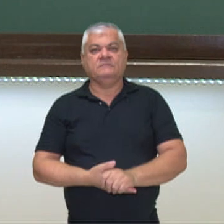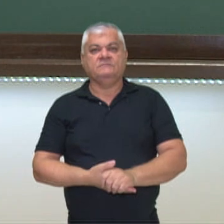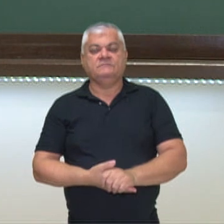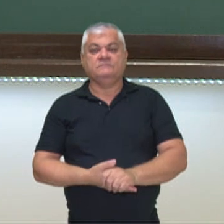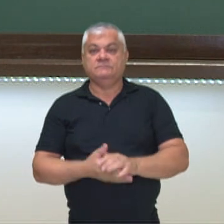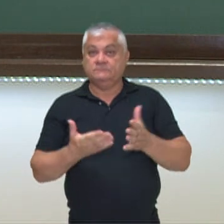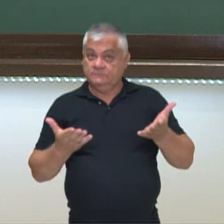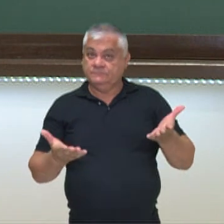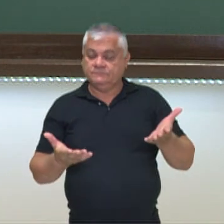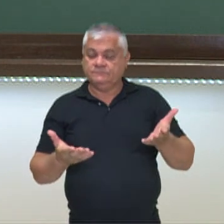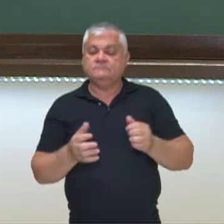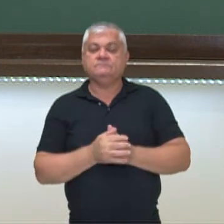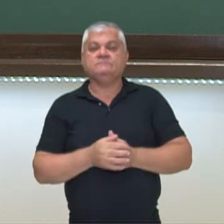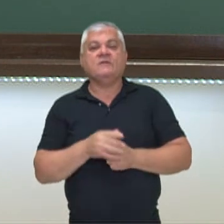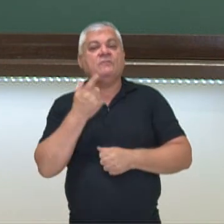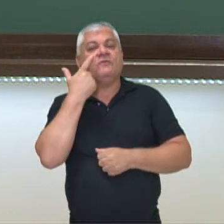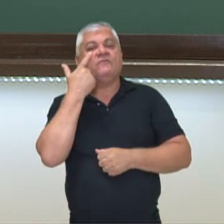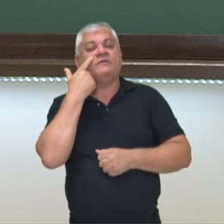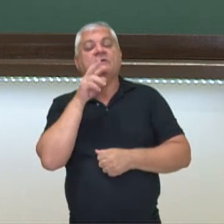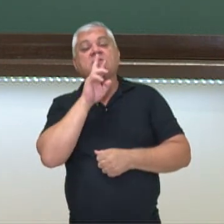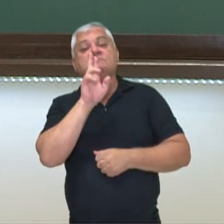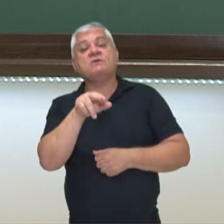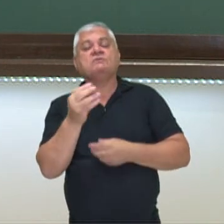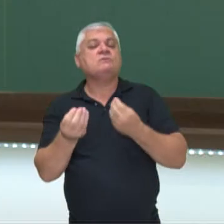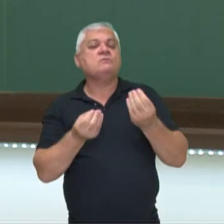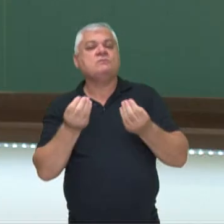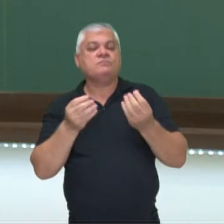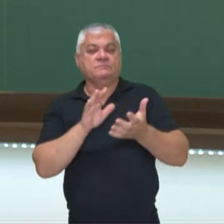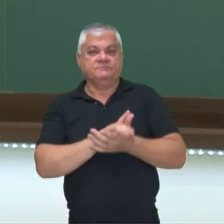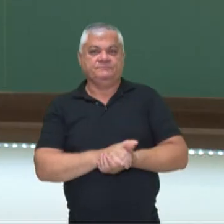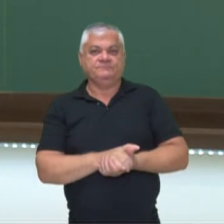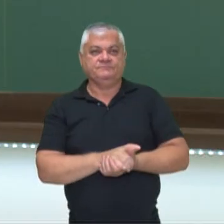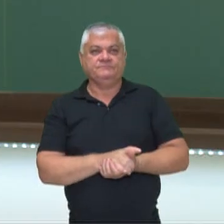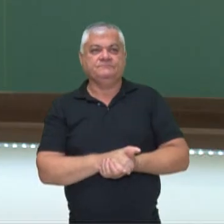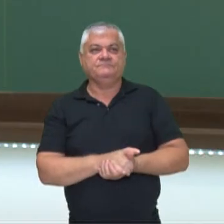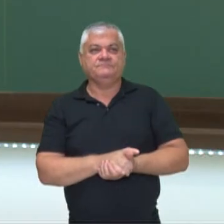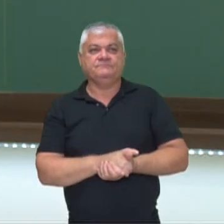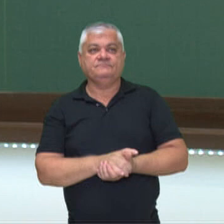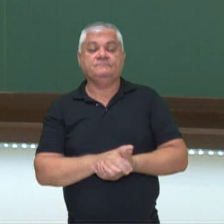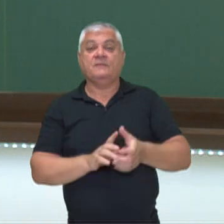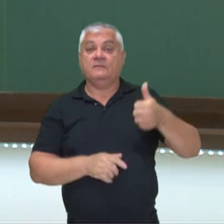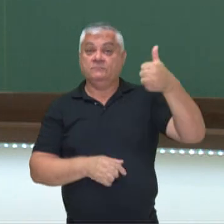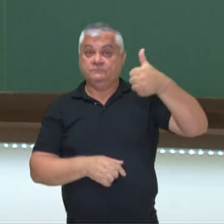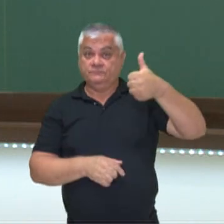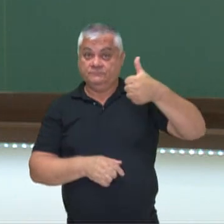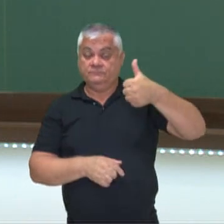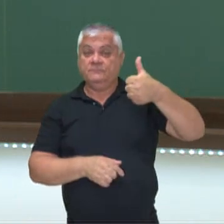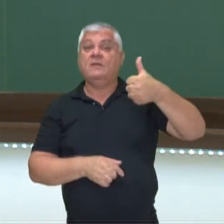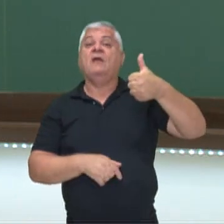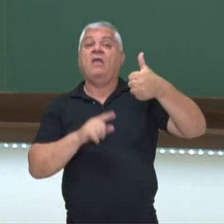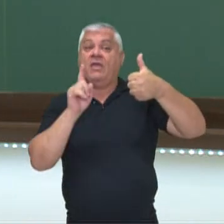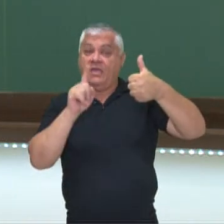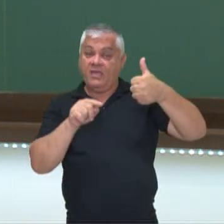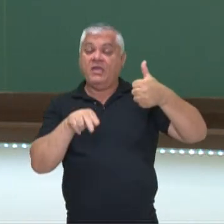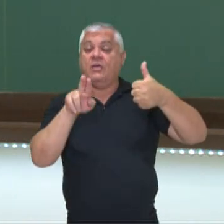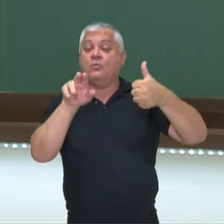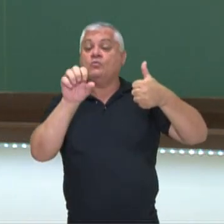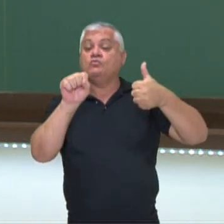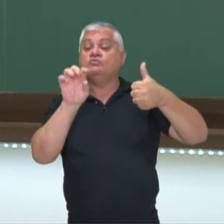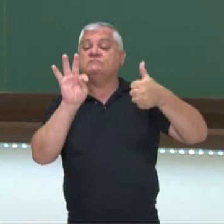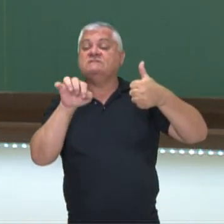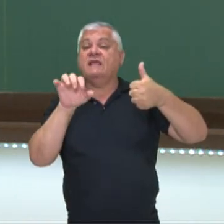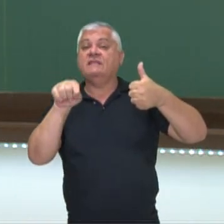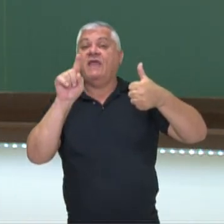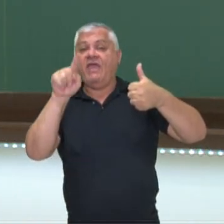A ver, então, vamos ver como é que ficou, então? Muito bem. Na Espanha, o uso do pronome ustedes